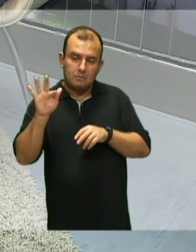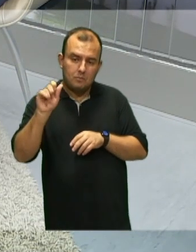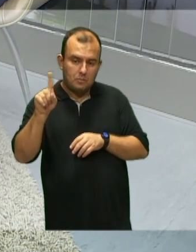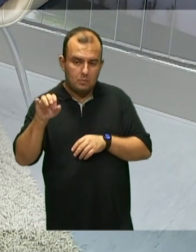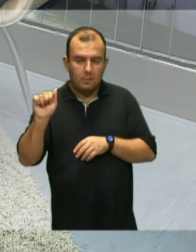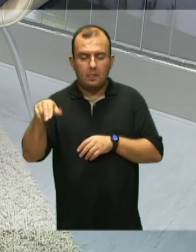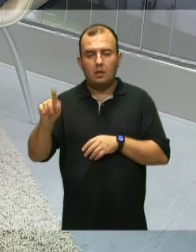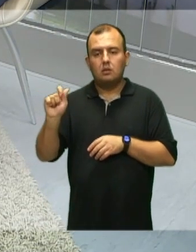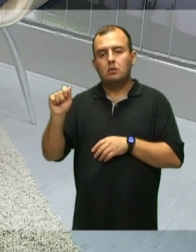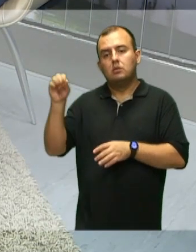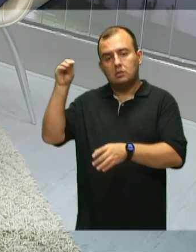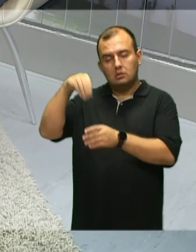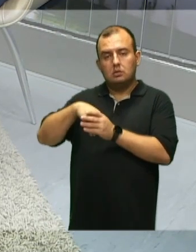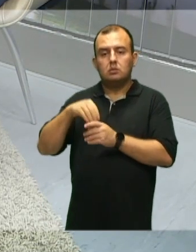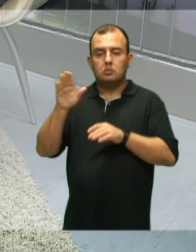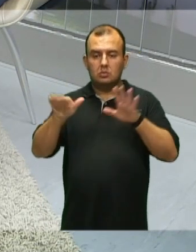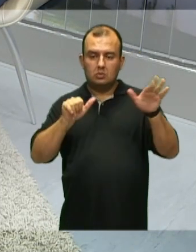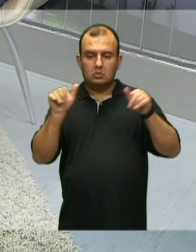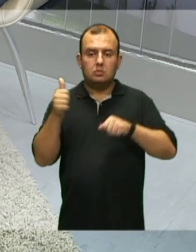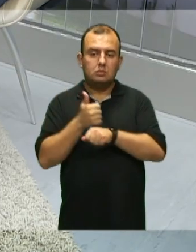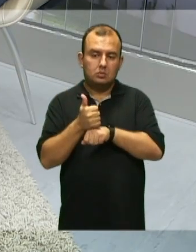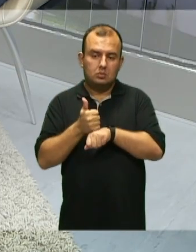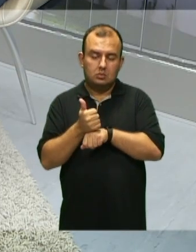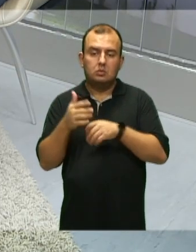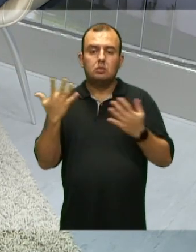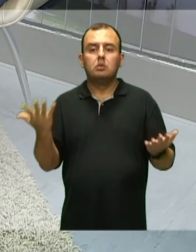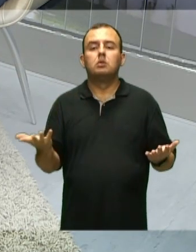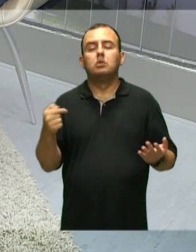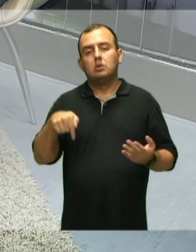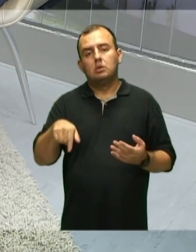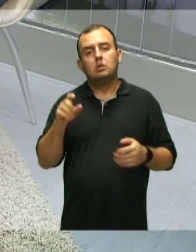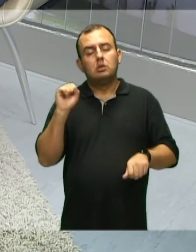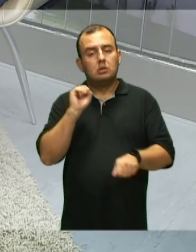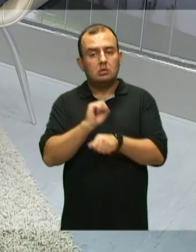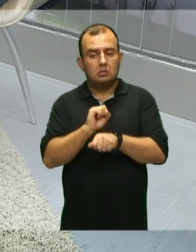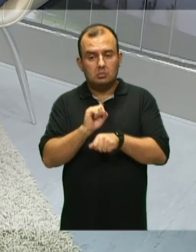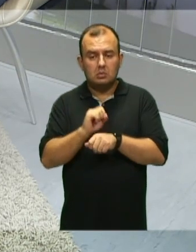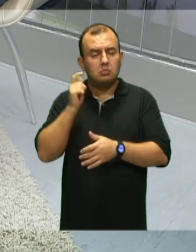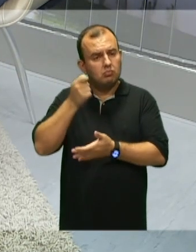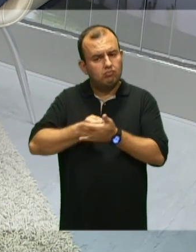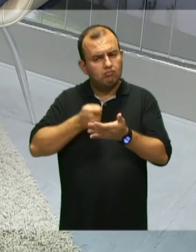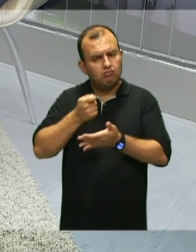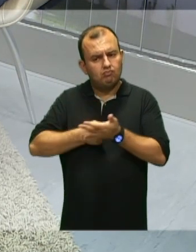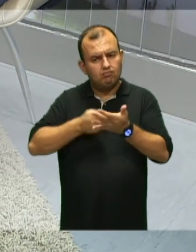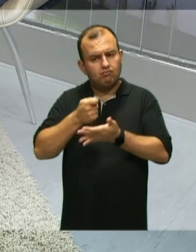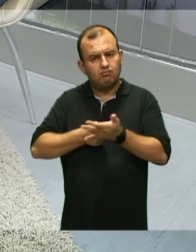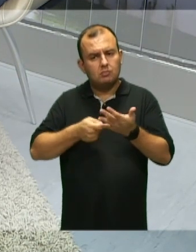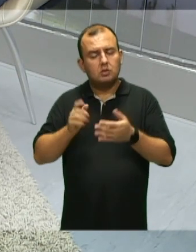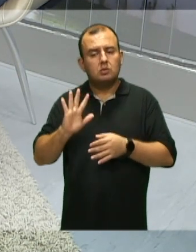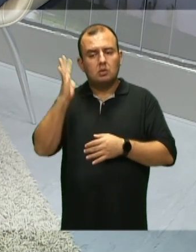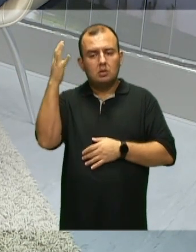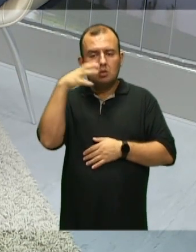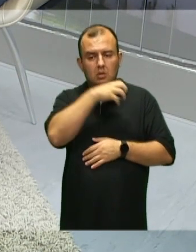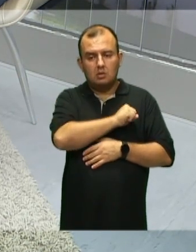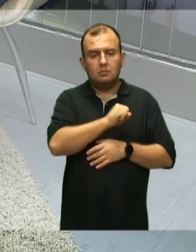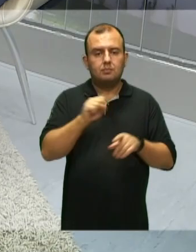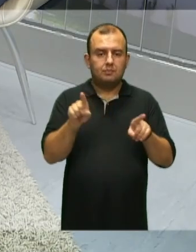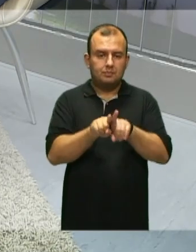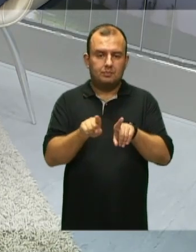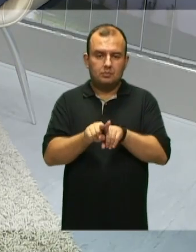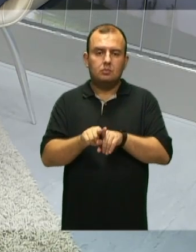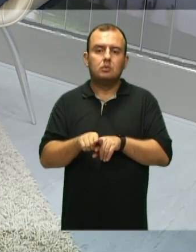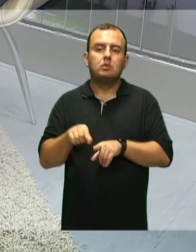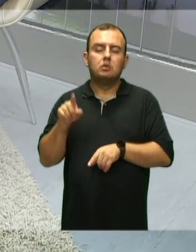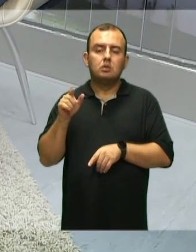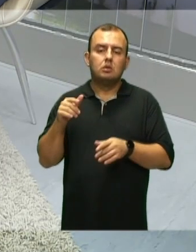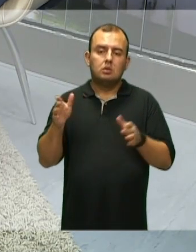internamente para que possa ser chamados profissionais então a gente tá aí e nessa briga para que o aconteça o mais breve possível e para que a gente não entre